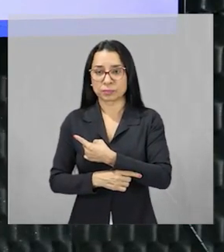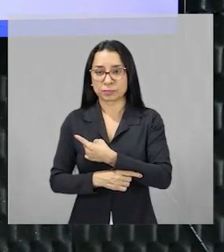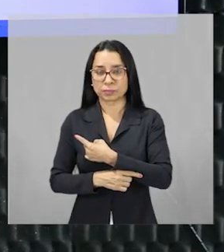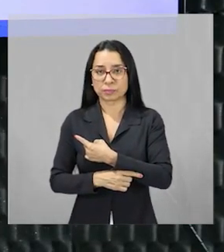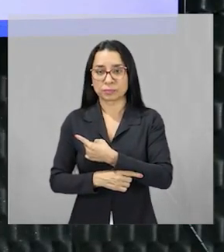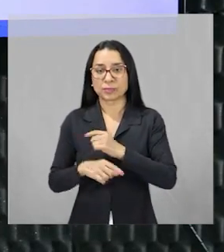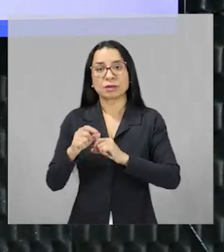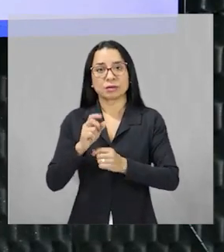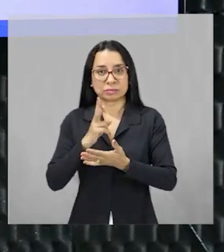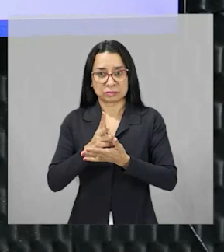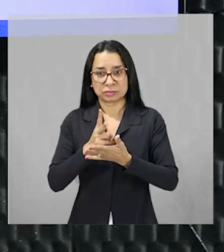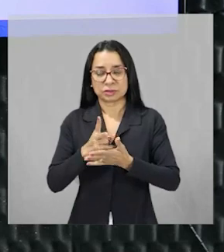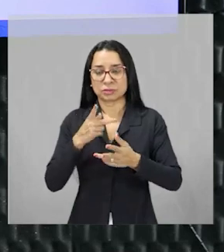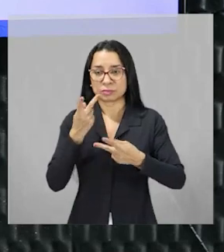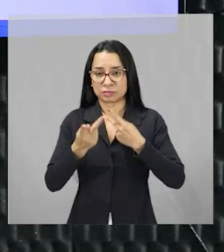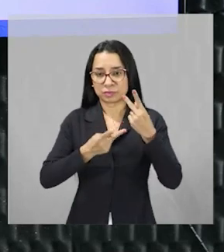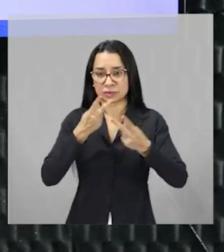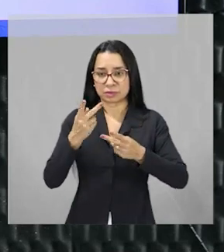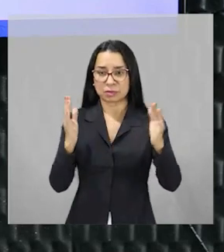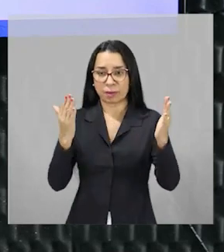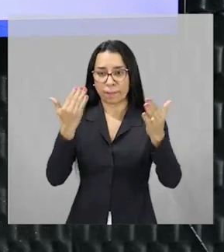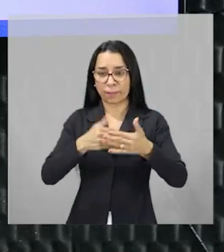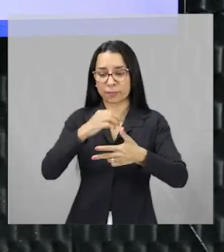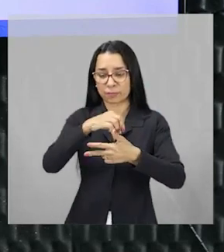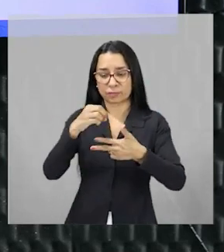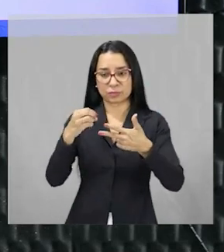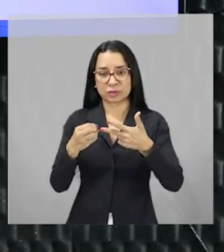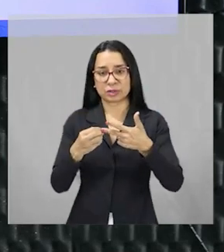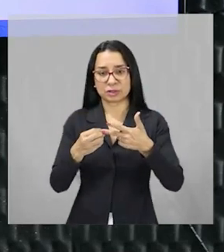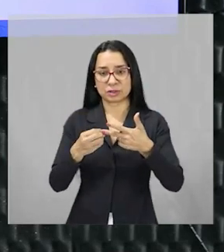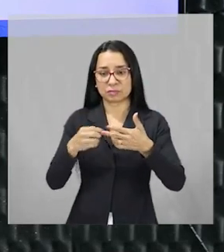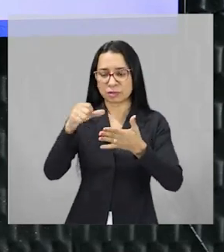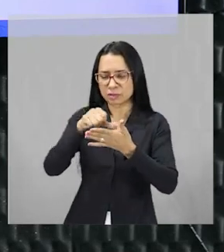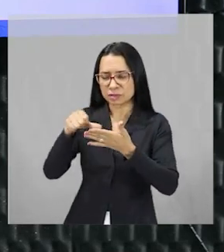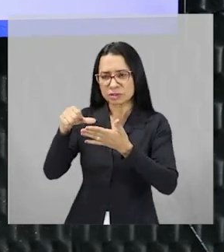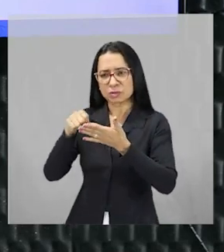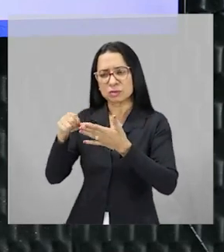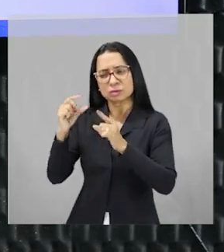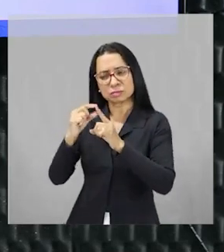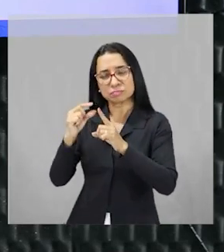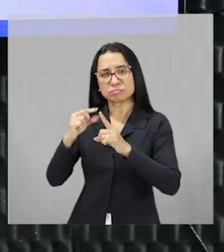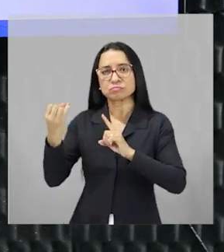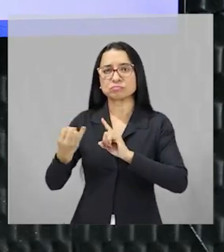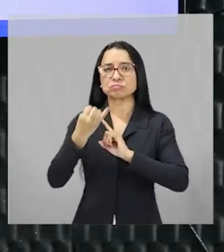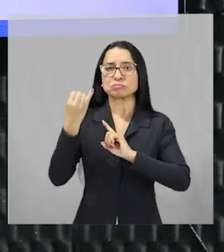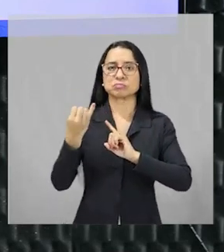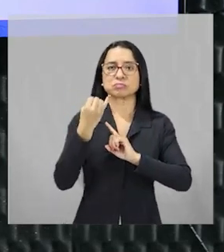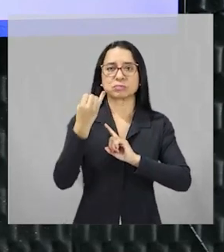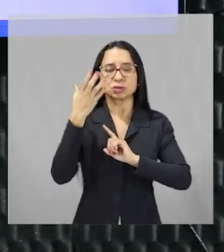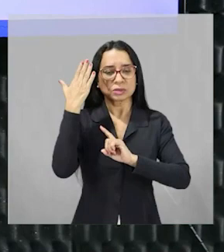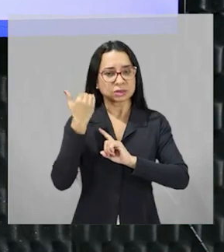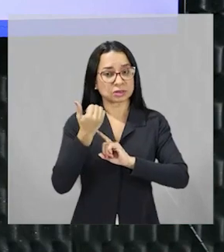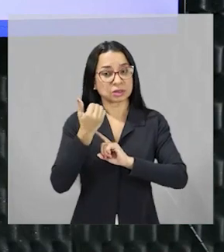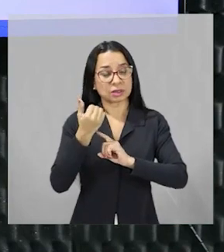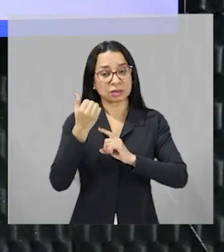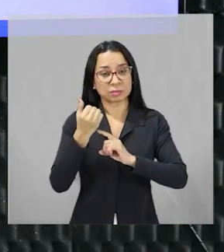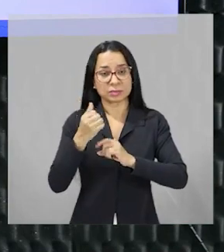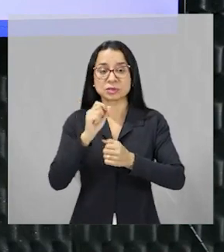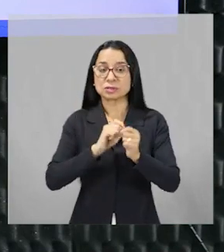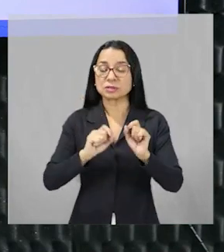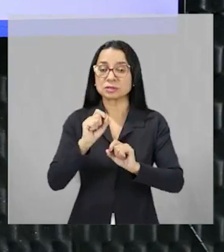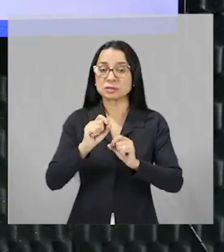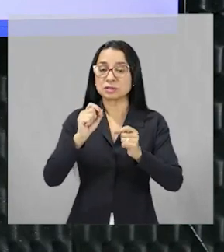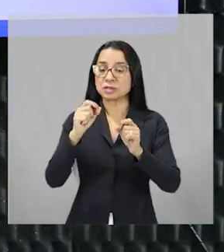estou sempre te falando, cara, na tua prova do Enem, da UEMA, vai circulando os termos chaves, tá? Então eu já sei que a chave, a cidade